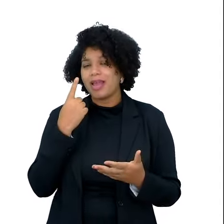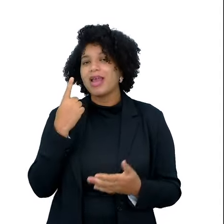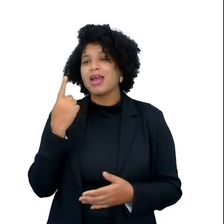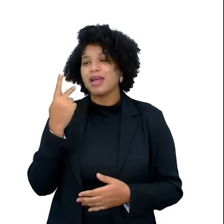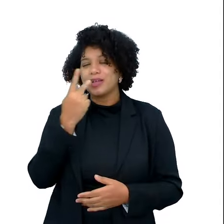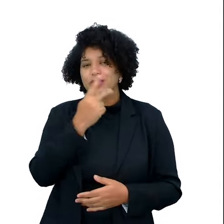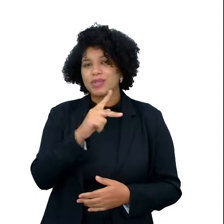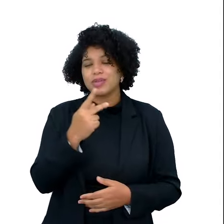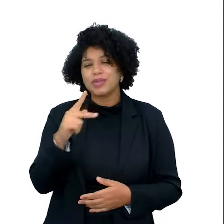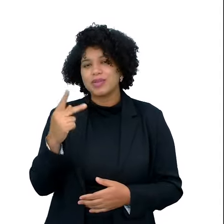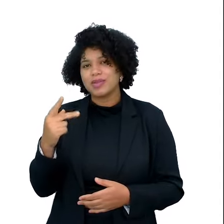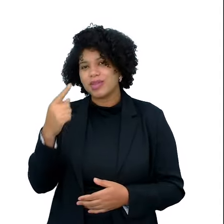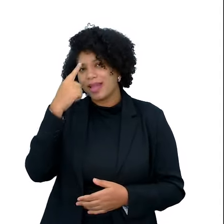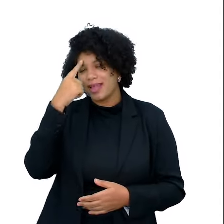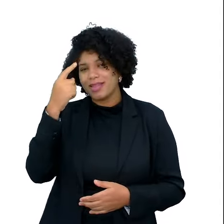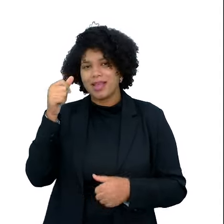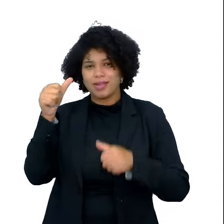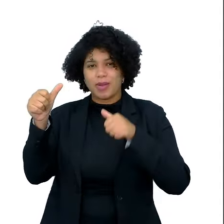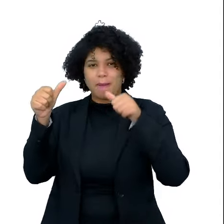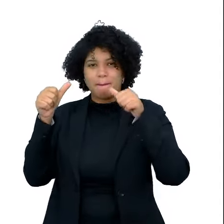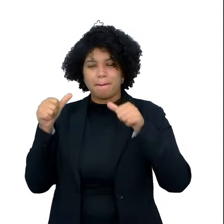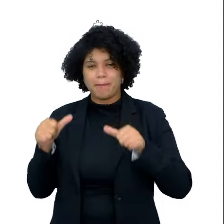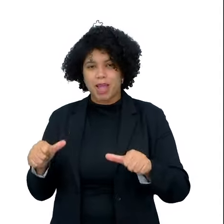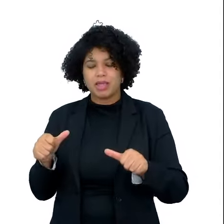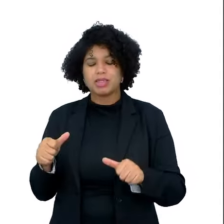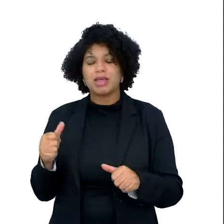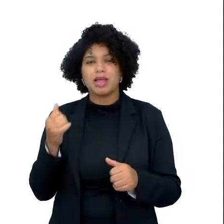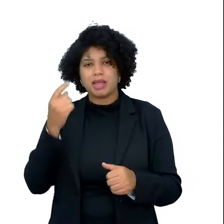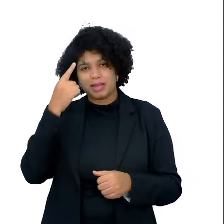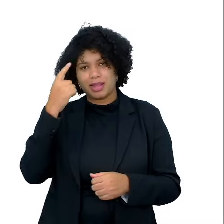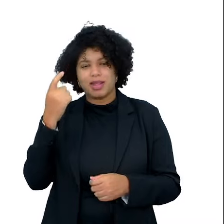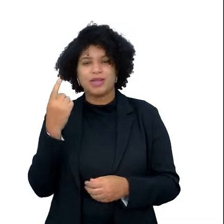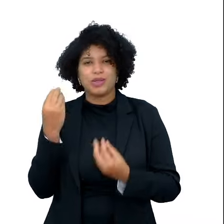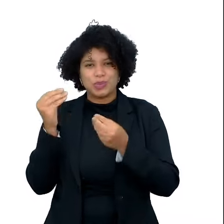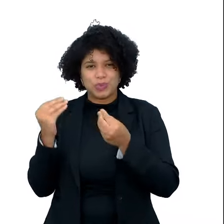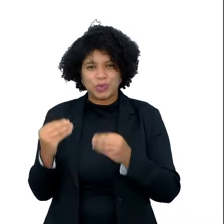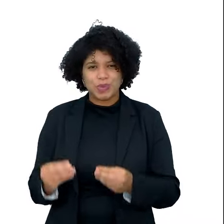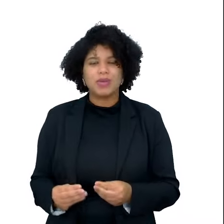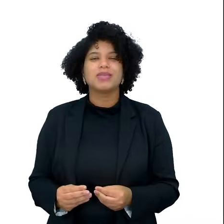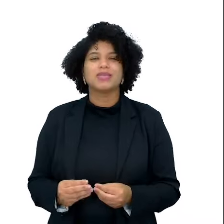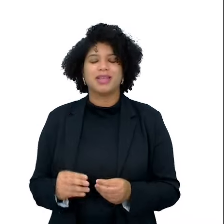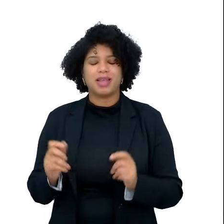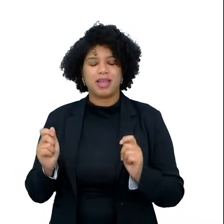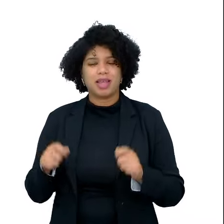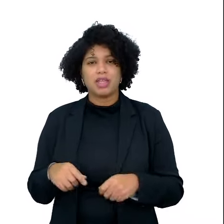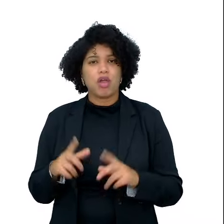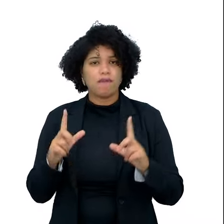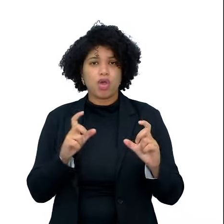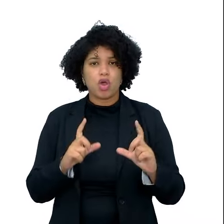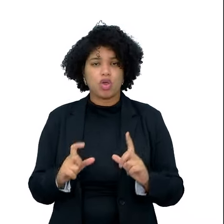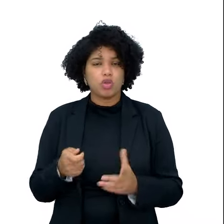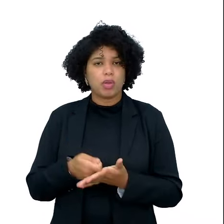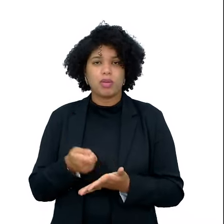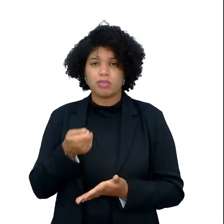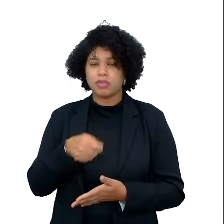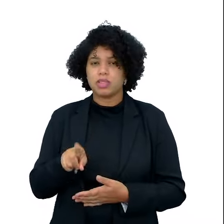Padlets cheios de informações, cheios de ideias. Então, por favor, não precisa necessariamente ter foto, mas